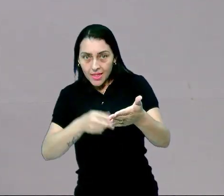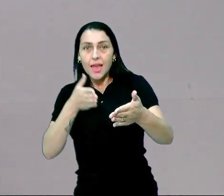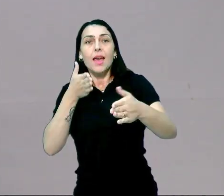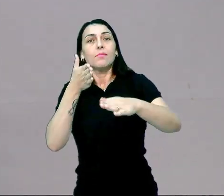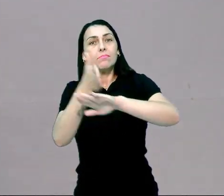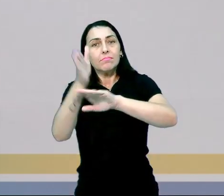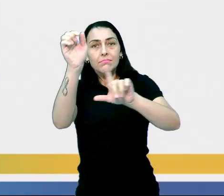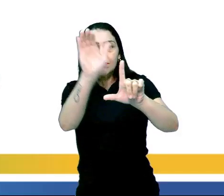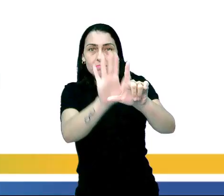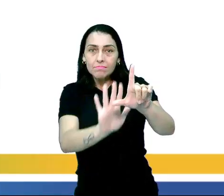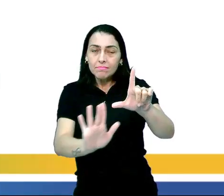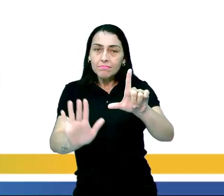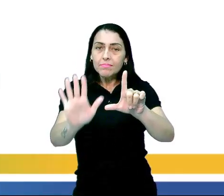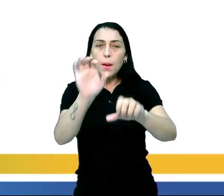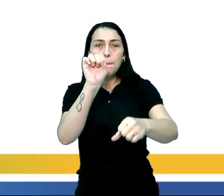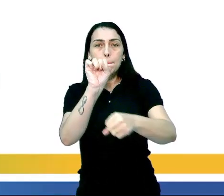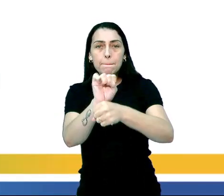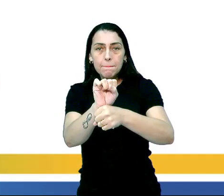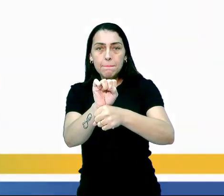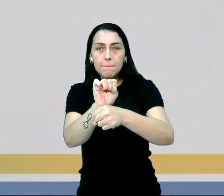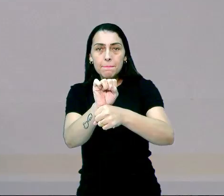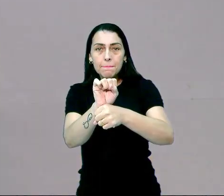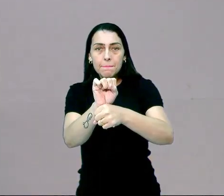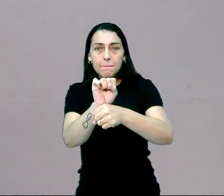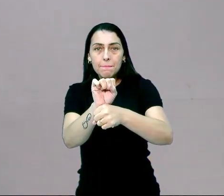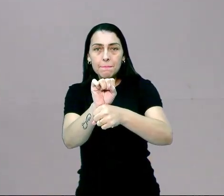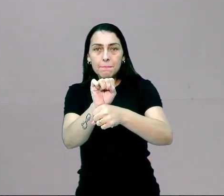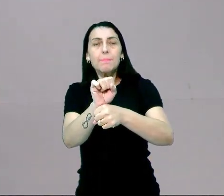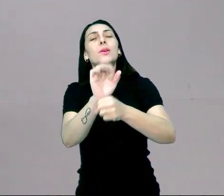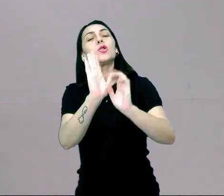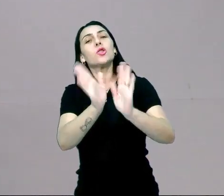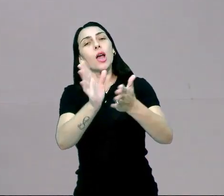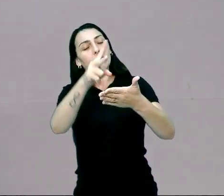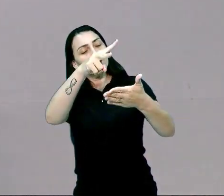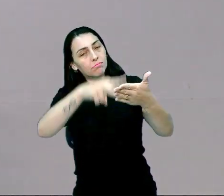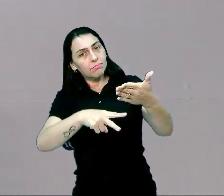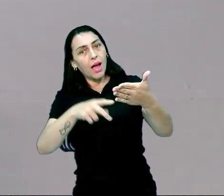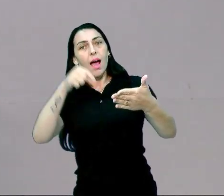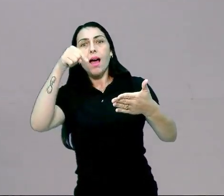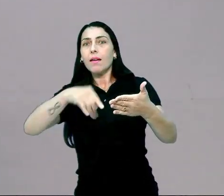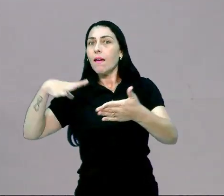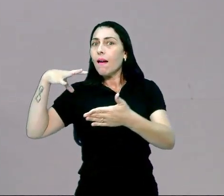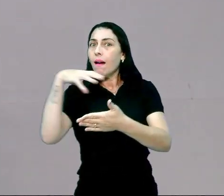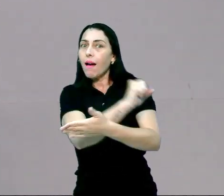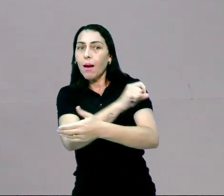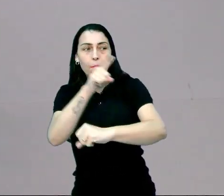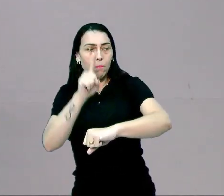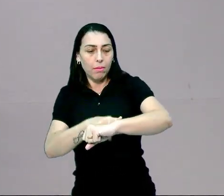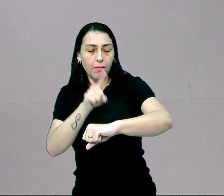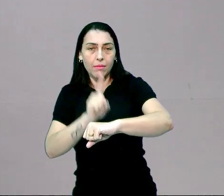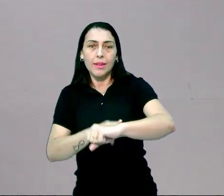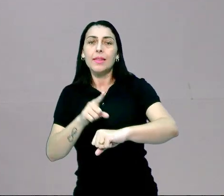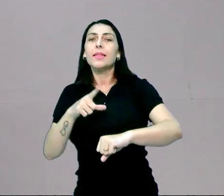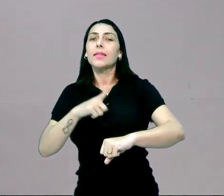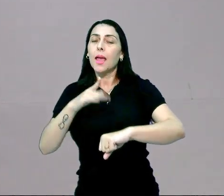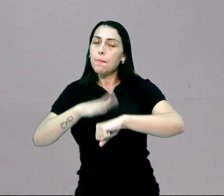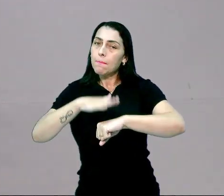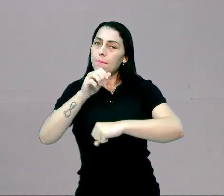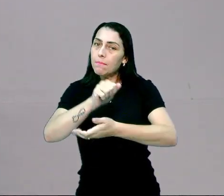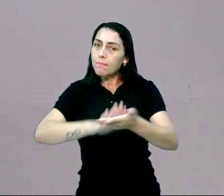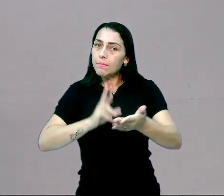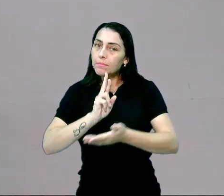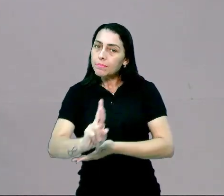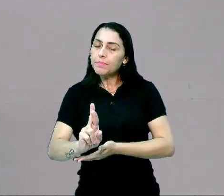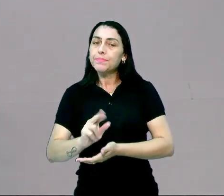a plataforma, dá uma pausa, tchá, estátua já. Porque aqui o tempo urge e a gente tem mais questões para responder,